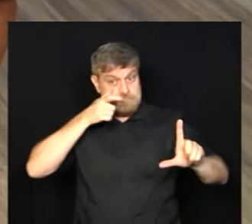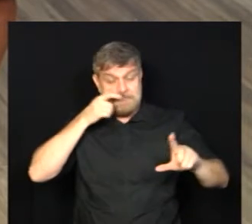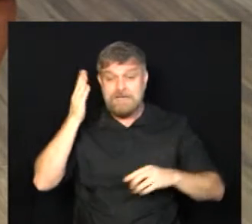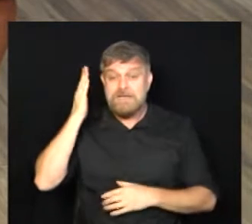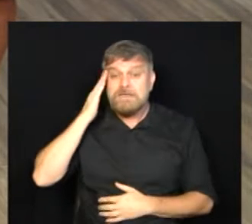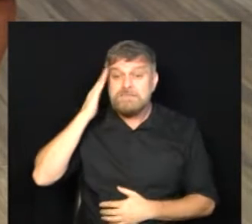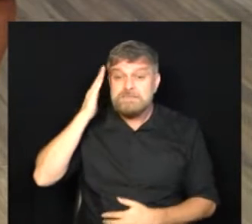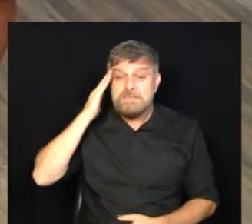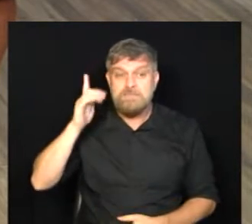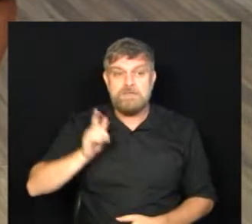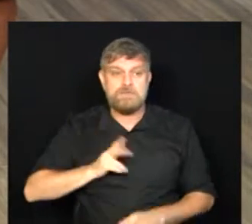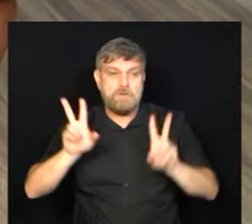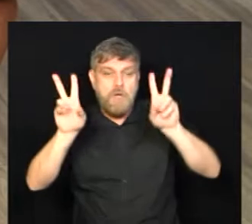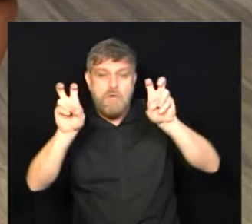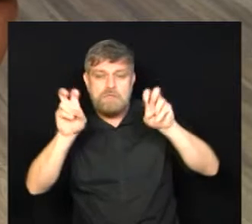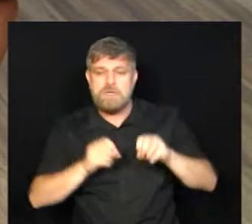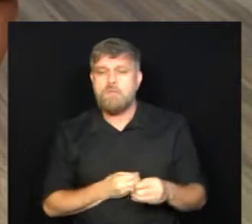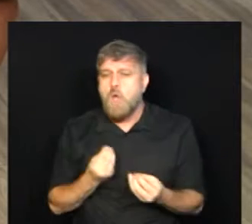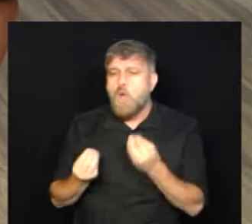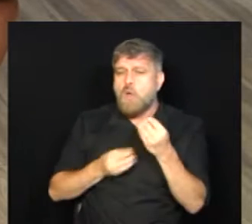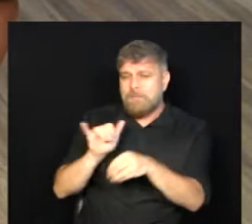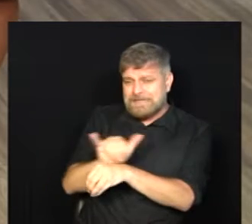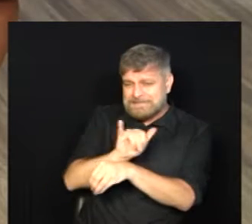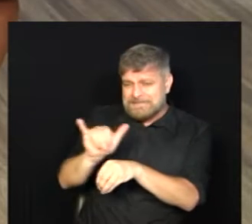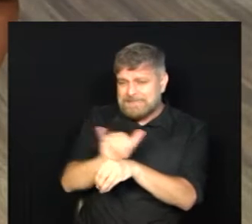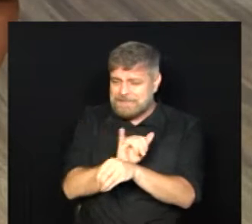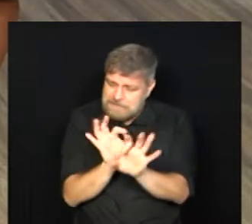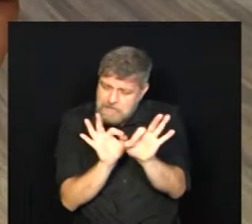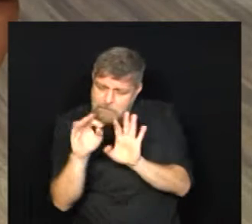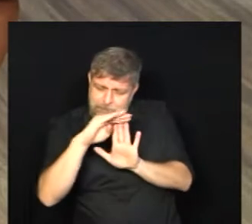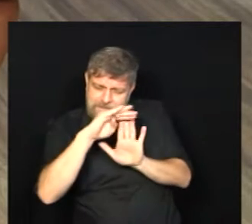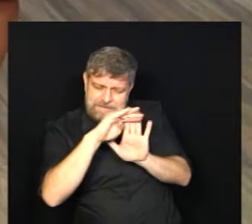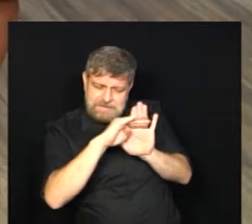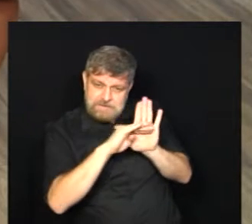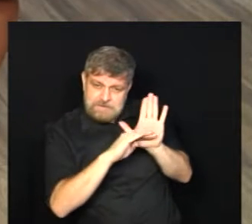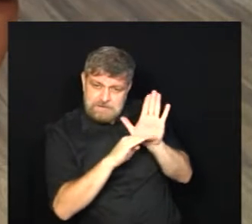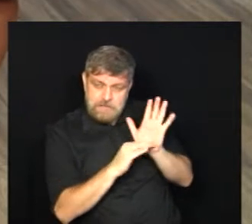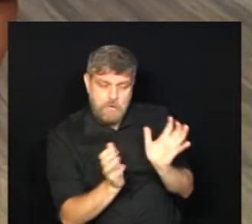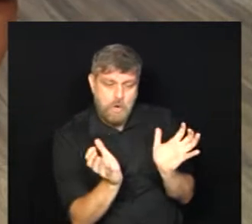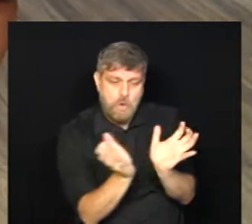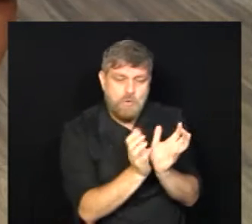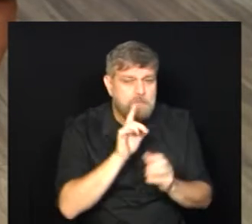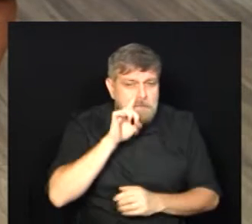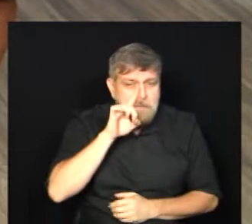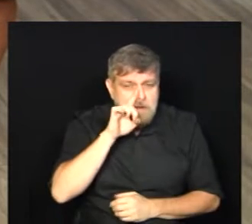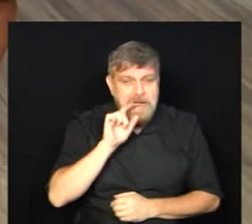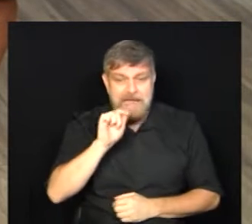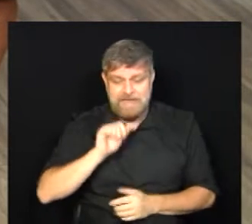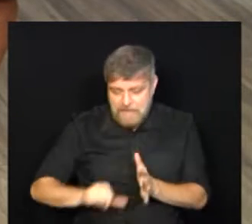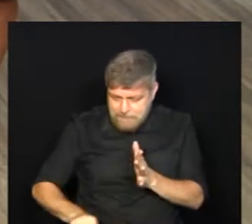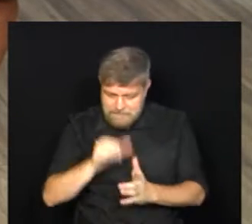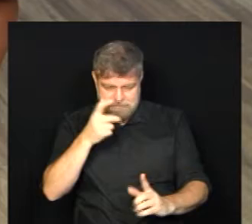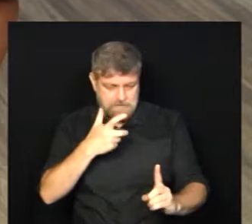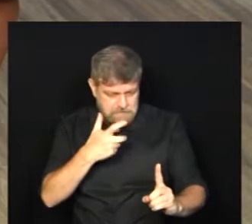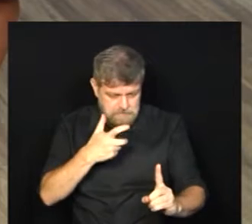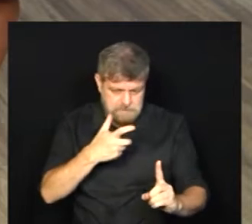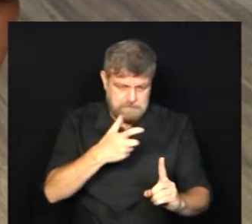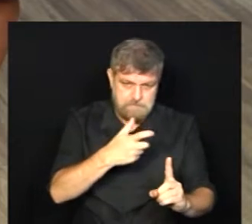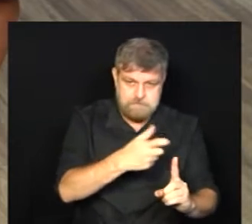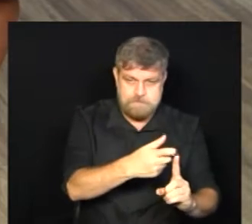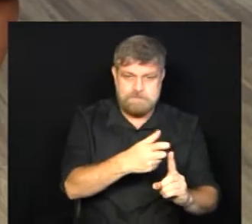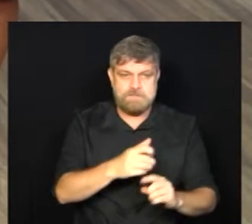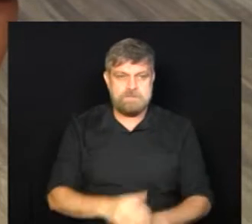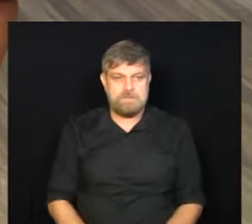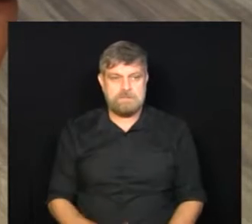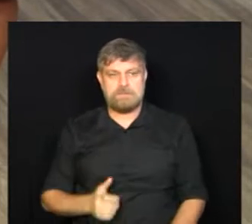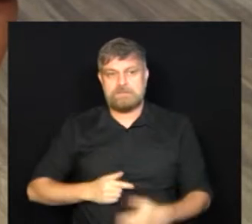saber sobre a logística, sobre o planejamento, grupo de risco, quem irá receber essa vacinação.